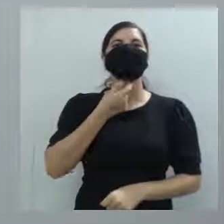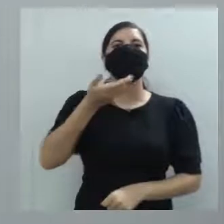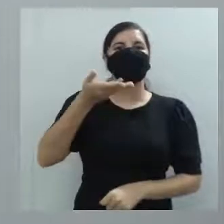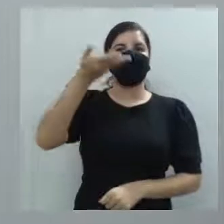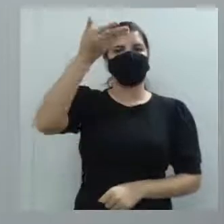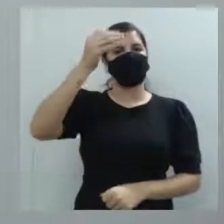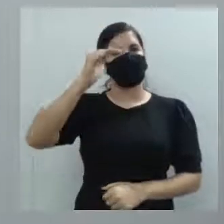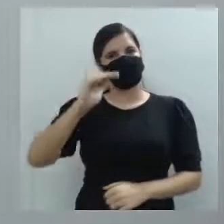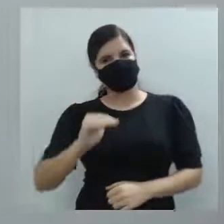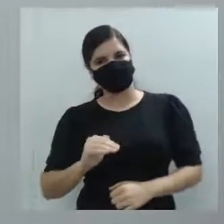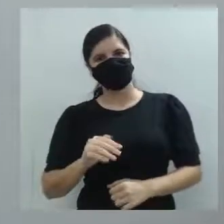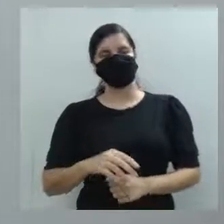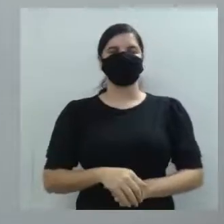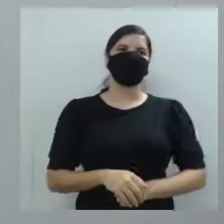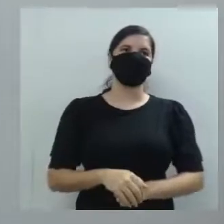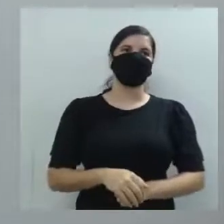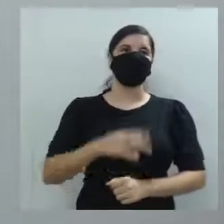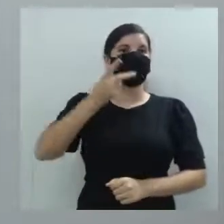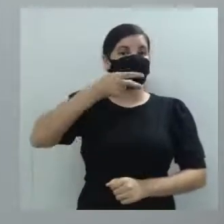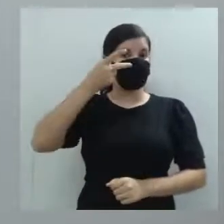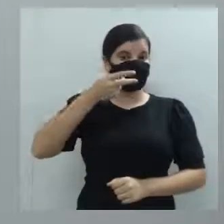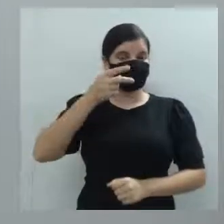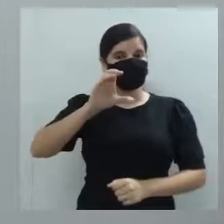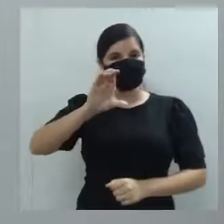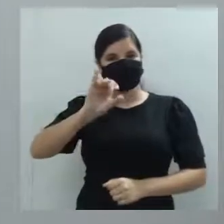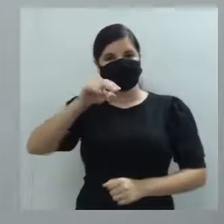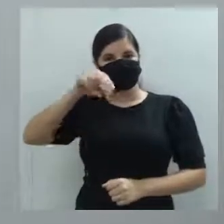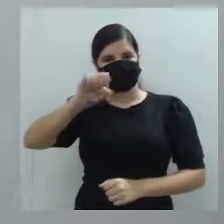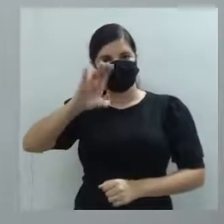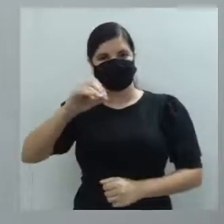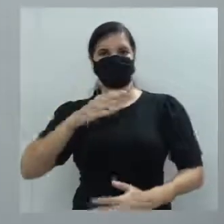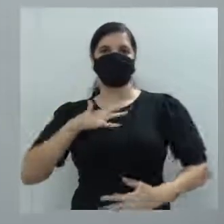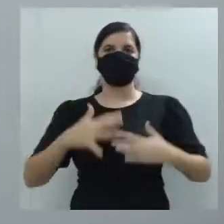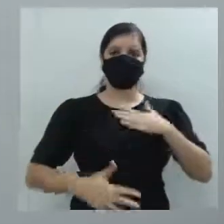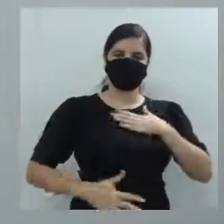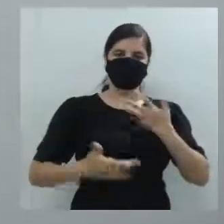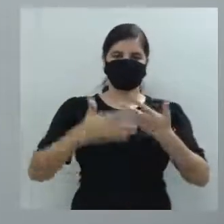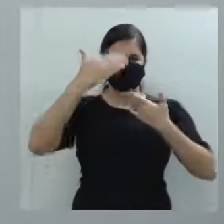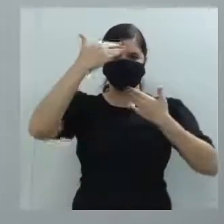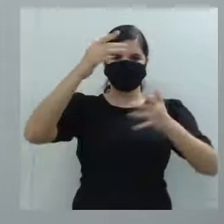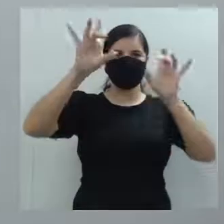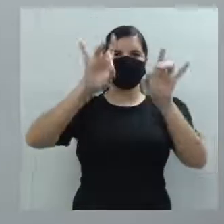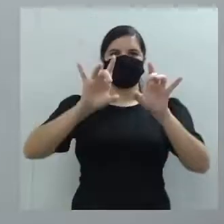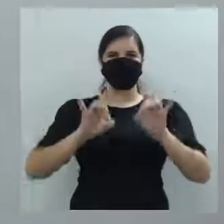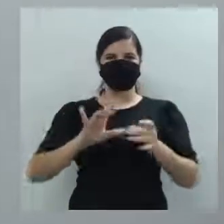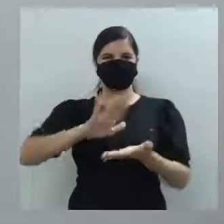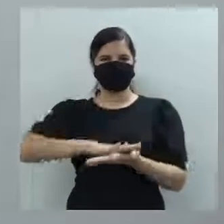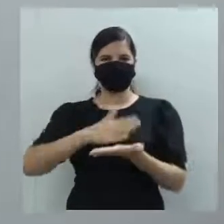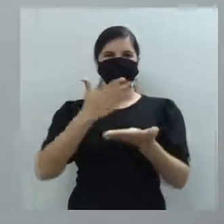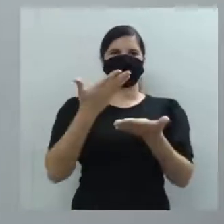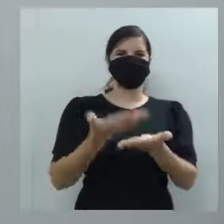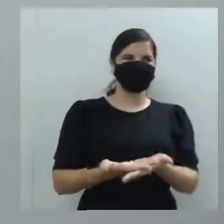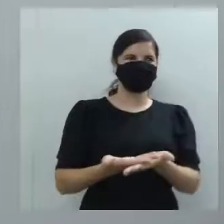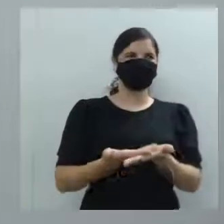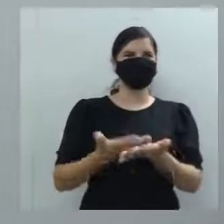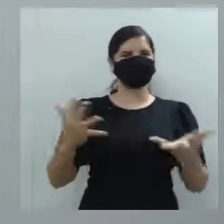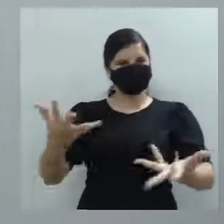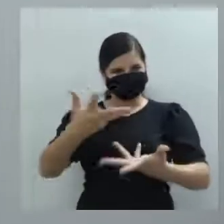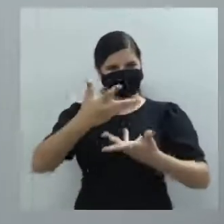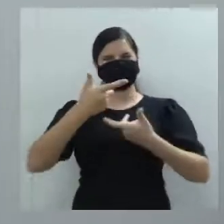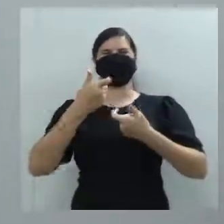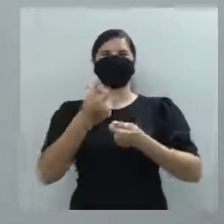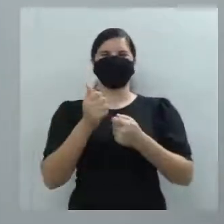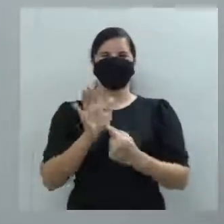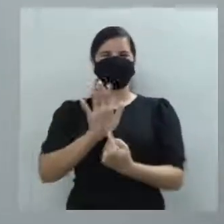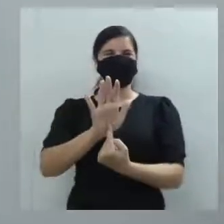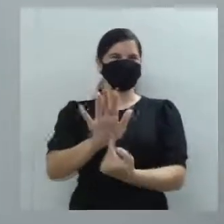o volume, etc. da fala, cinésicos do corpo. E agradeço em especial ao nosso intérprete por essa brilhante